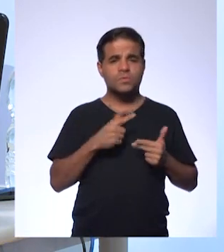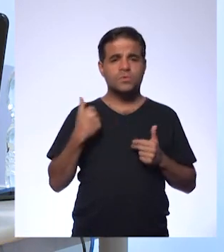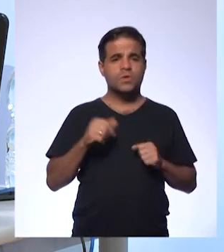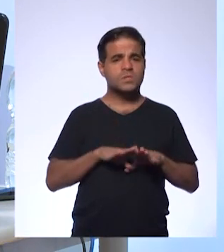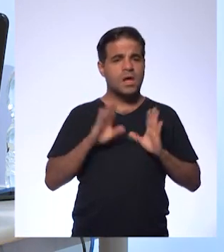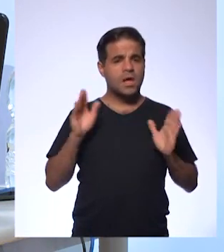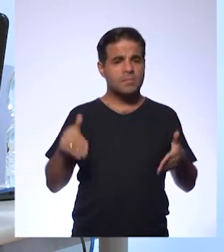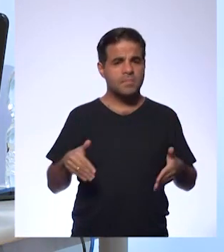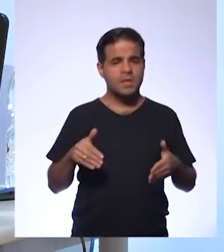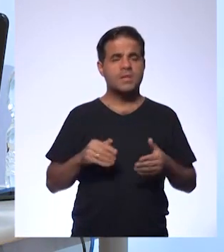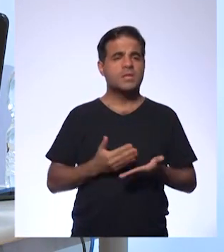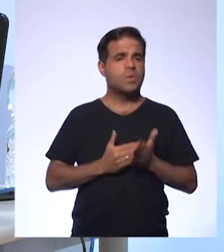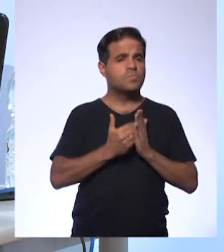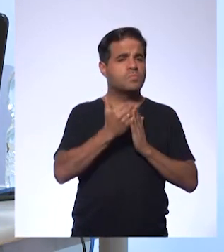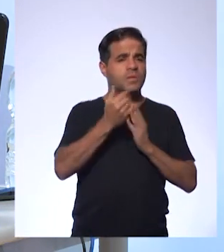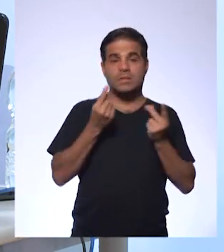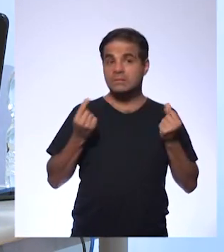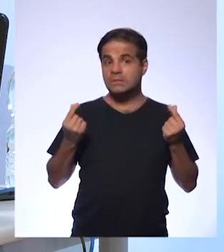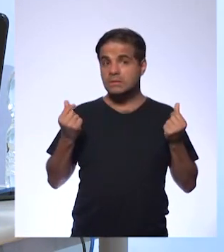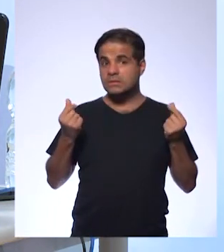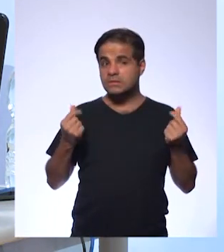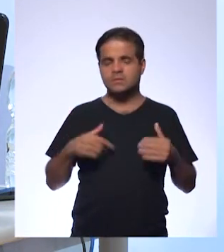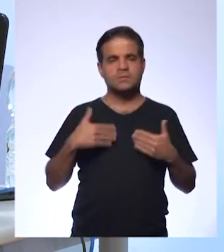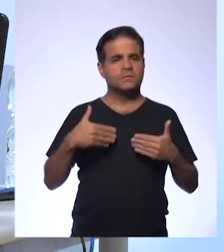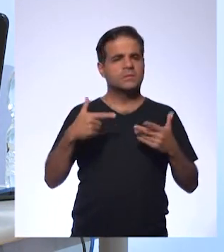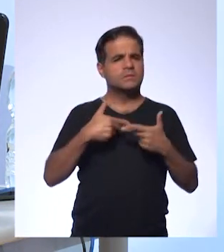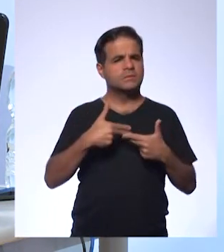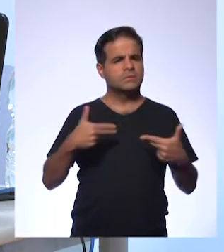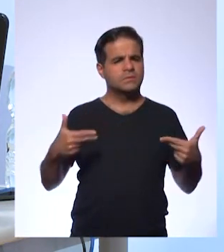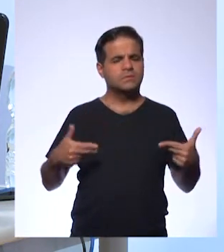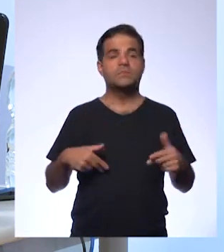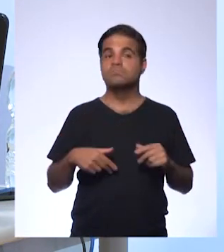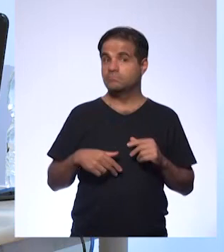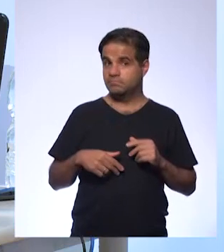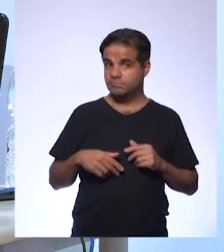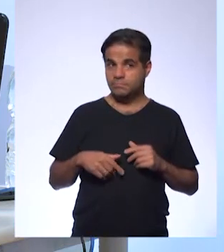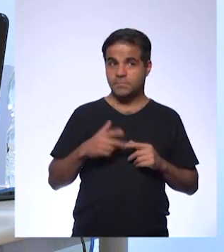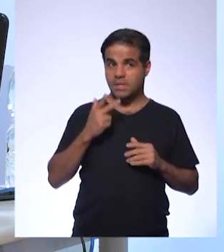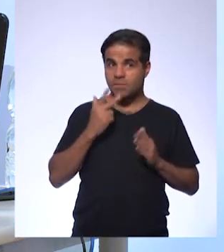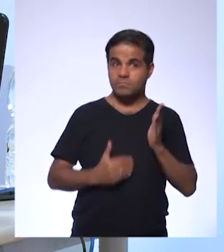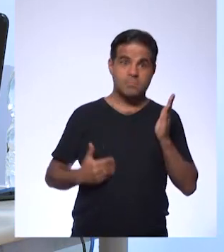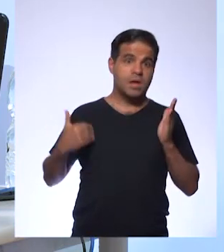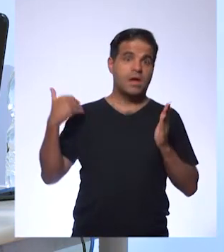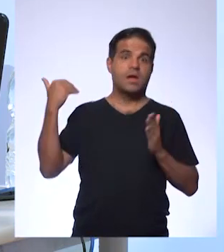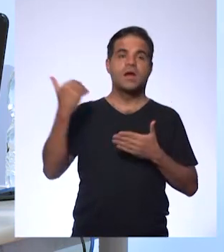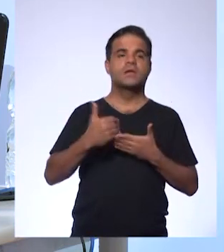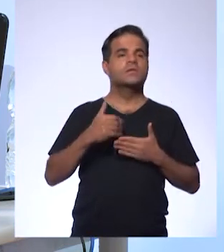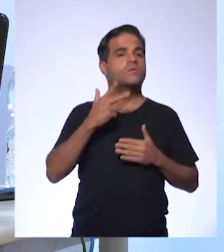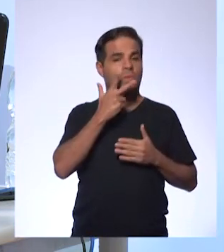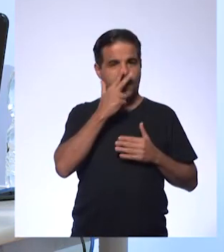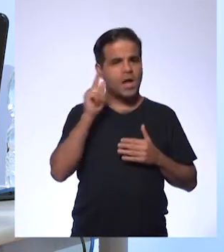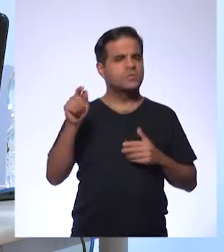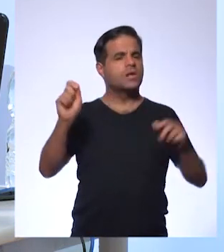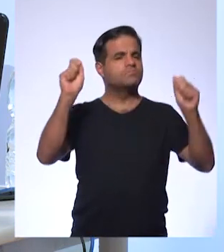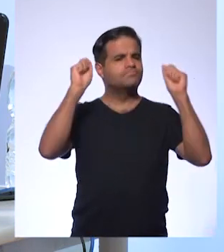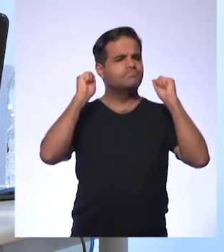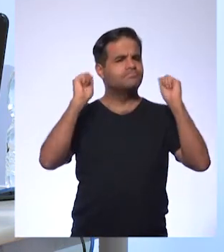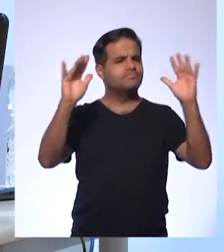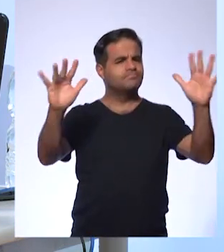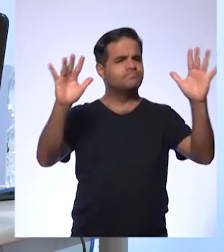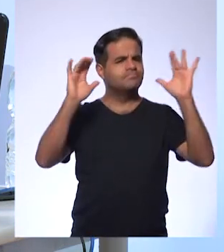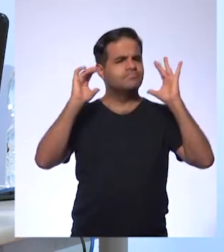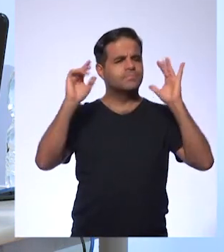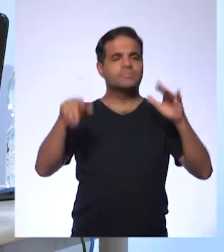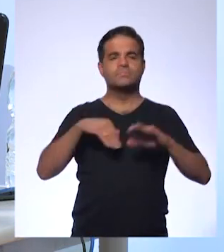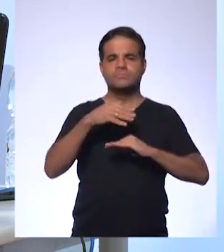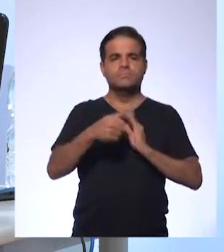mesa, aumento de preços, etc. Olha só, ela foi além. Acho que ela partiu para uma reflexão. Ela foi mais Depois do